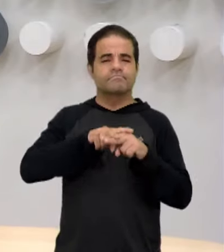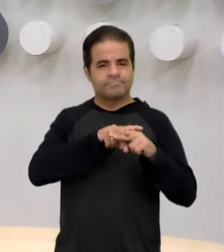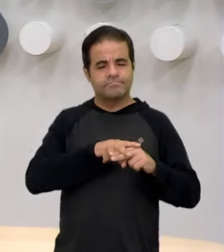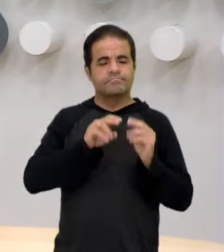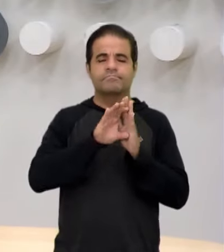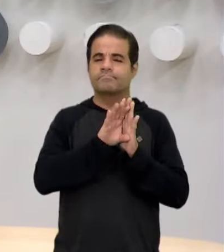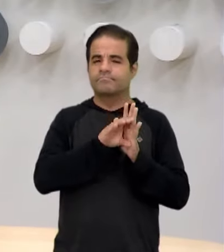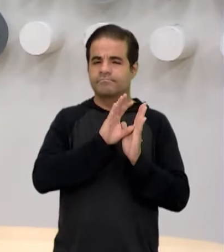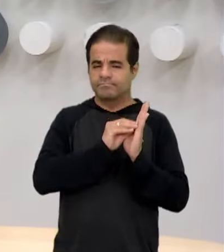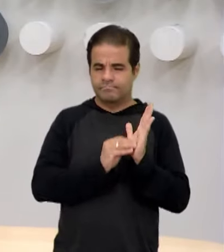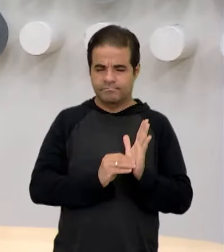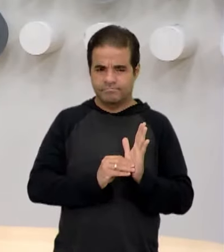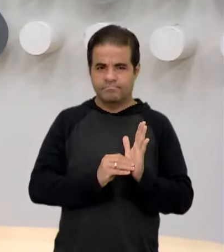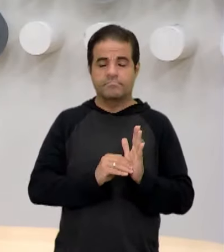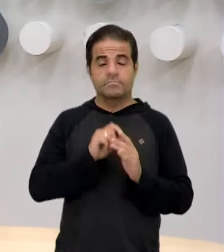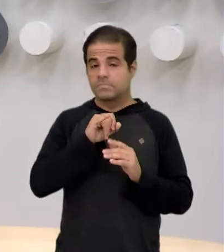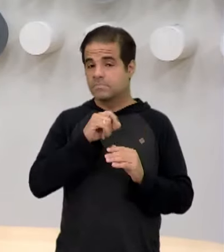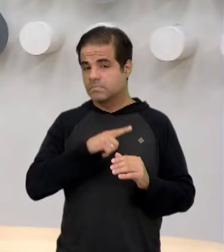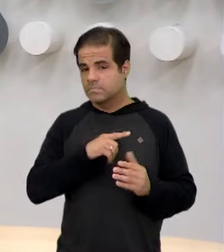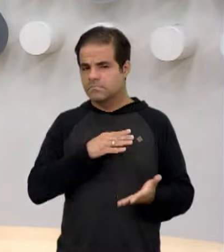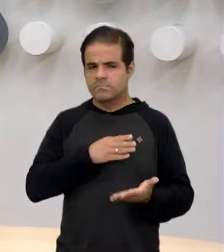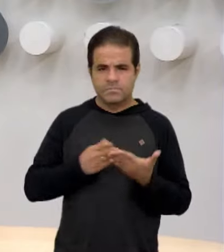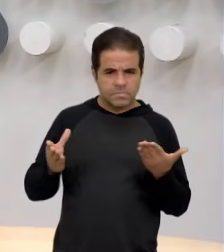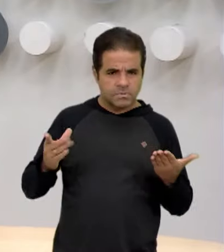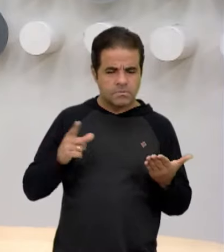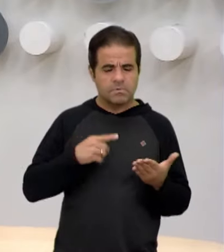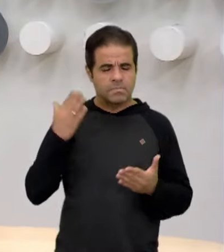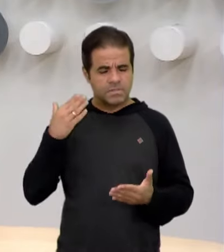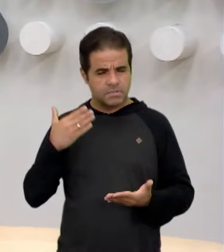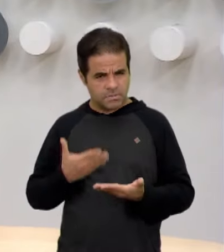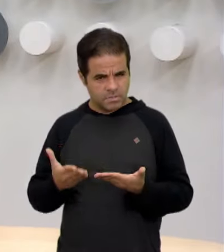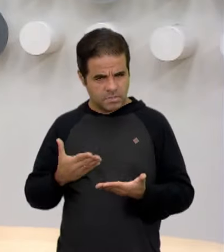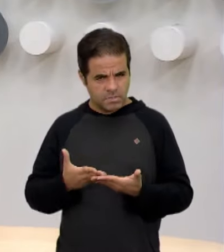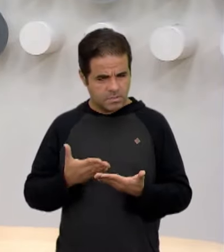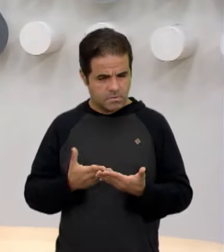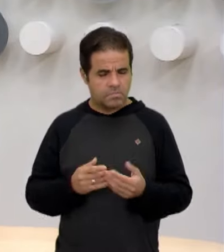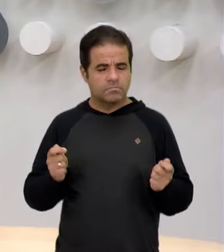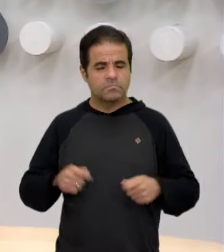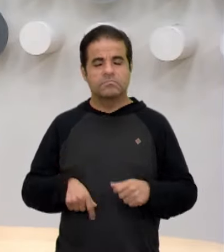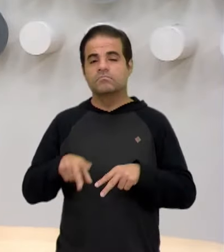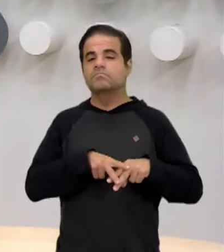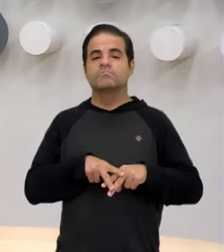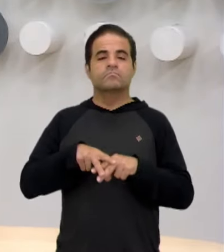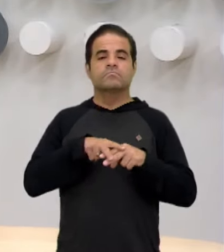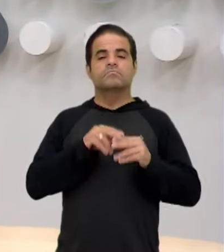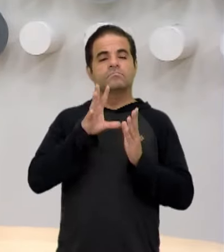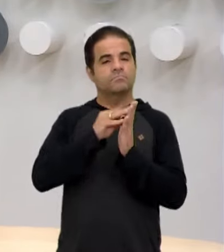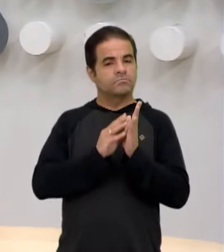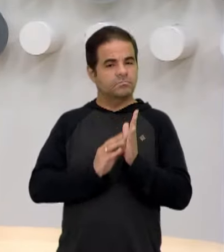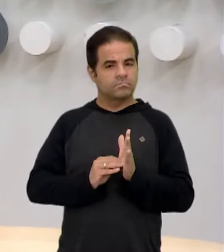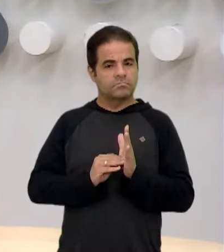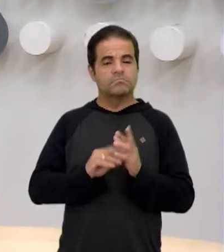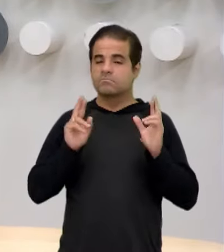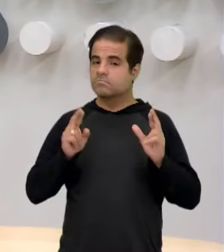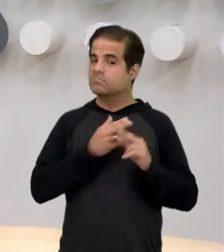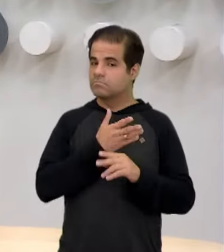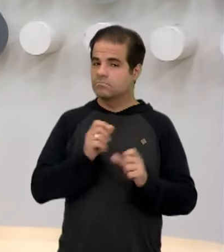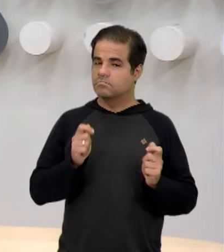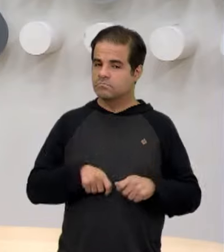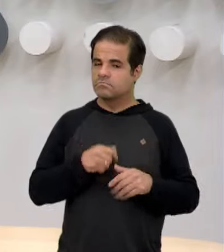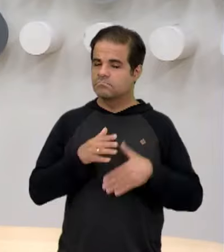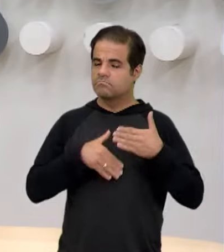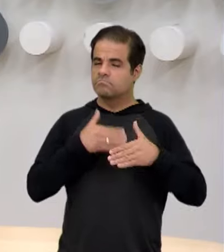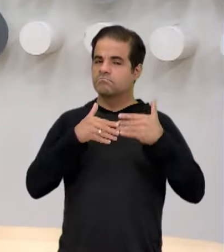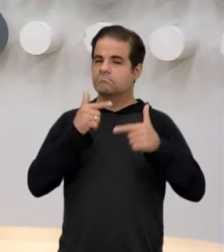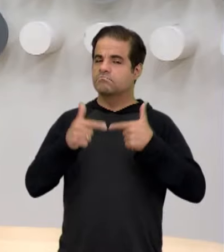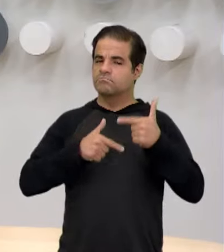esses conteúdos, tá? Então, caso você tenha perdido alguma aula, pode rever o conteúdo e espero aí que vocês tenham